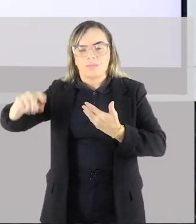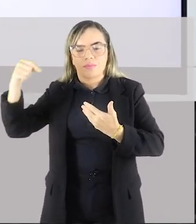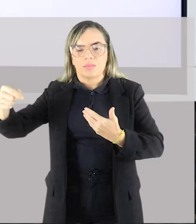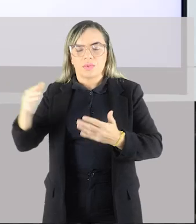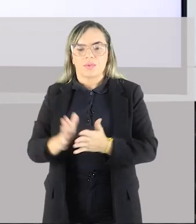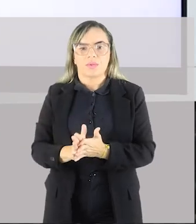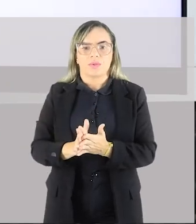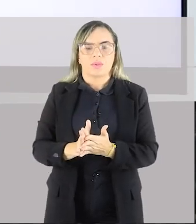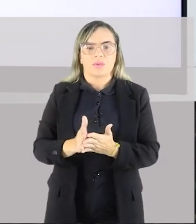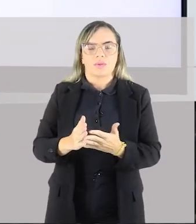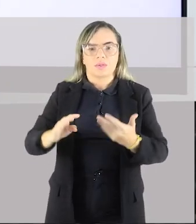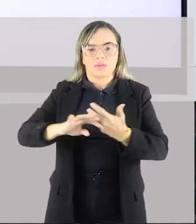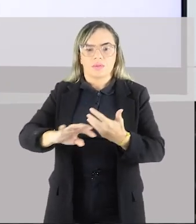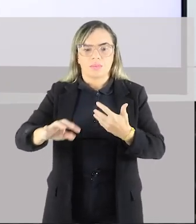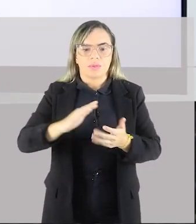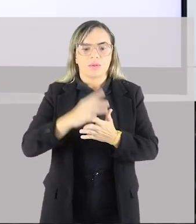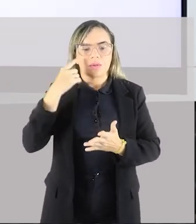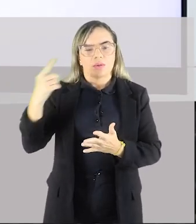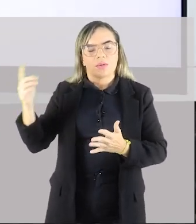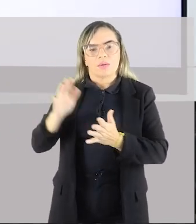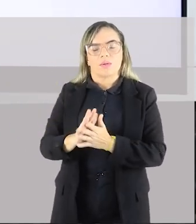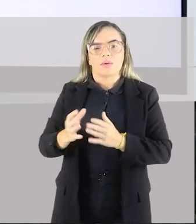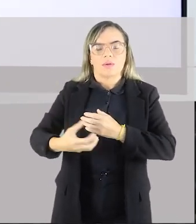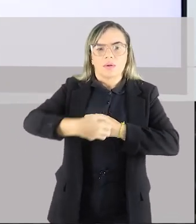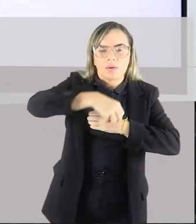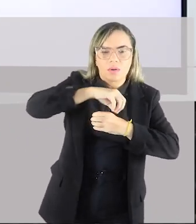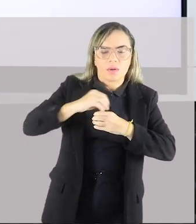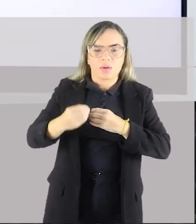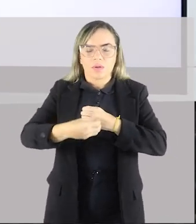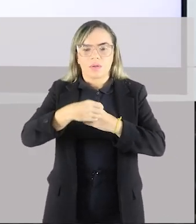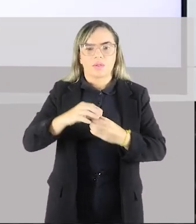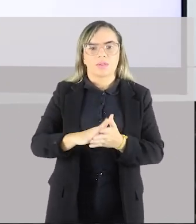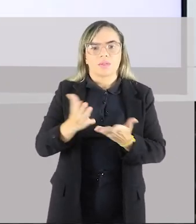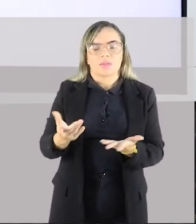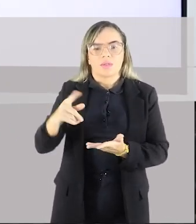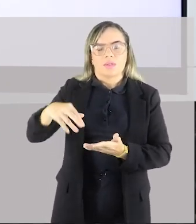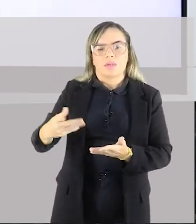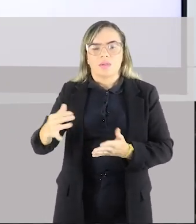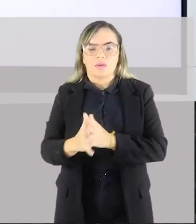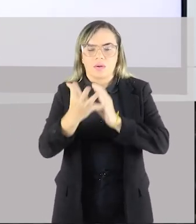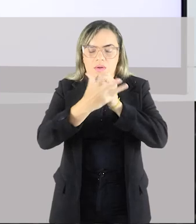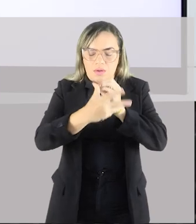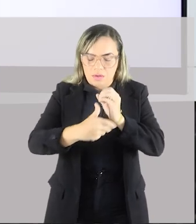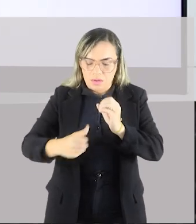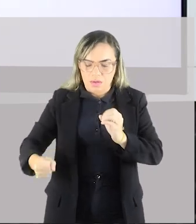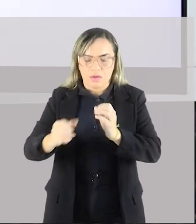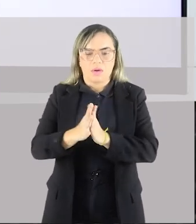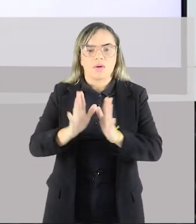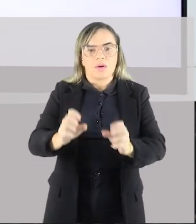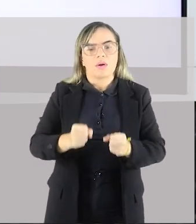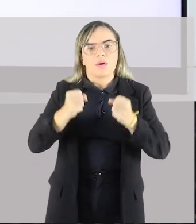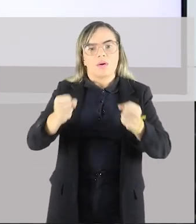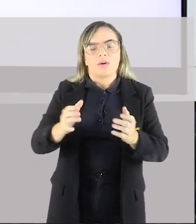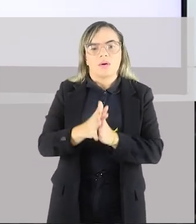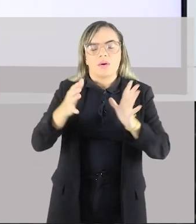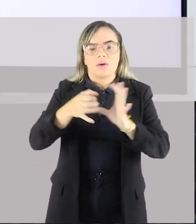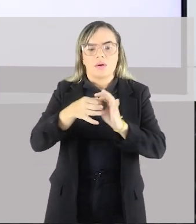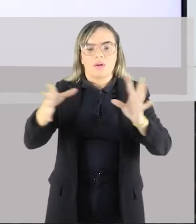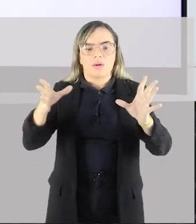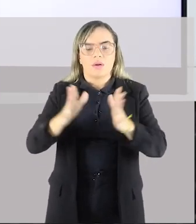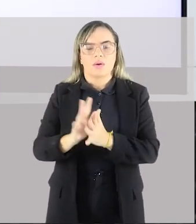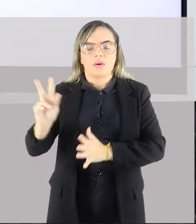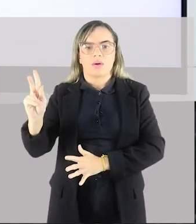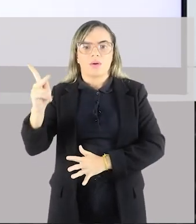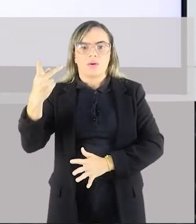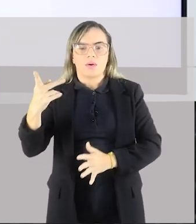Então, toda vez que eu falar para você que uma molécula está sendo quebrada, oxidada, ela pode liberar um hidrogênio, ela